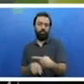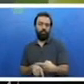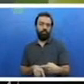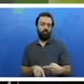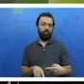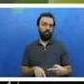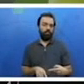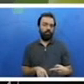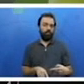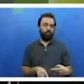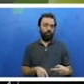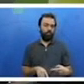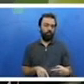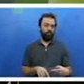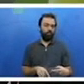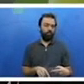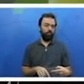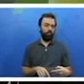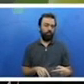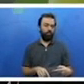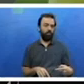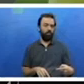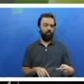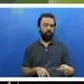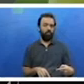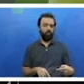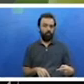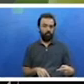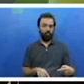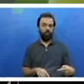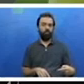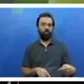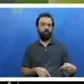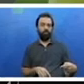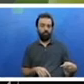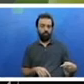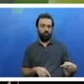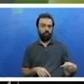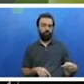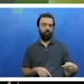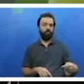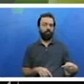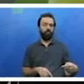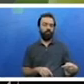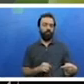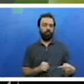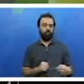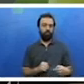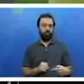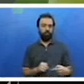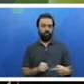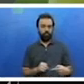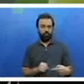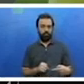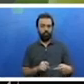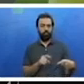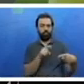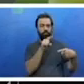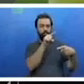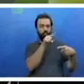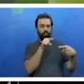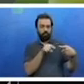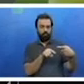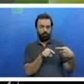seja, a divisão. Duas grandezas são diretamente proporcionais quando a razão ou